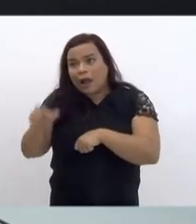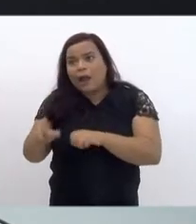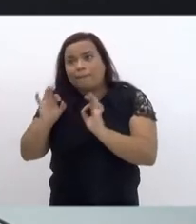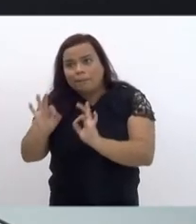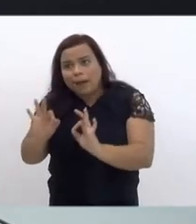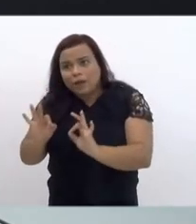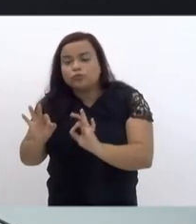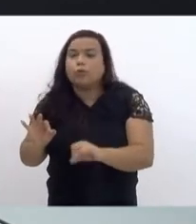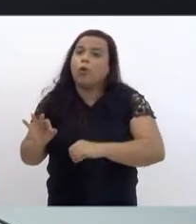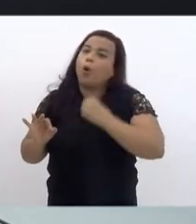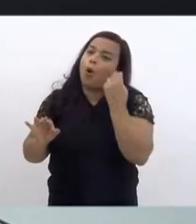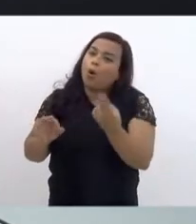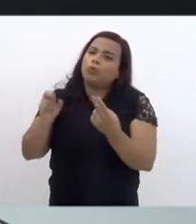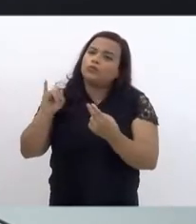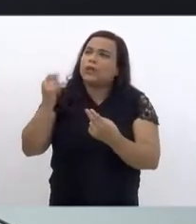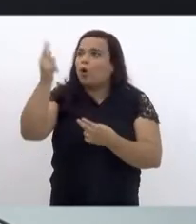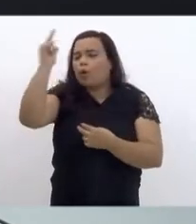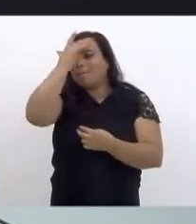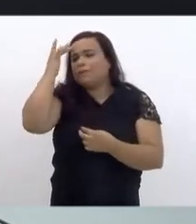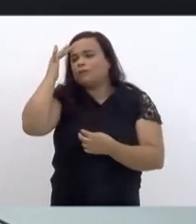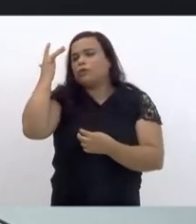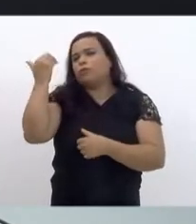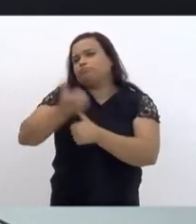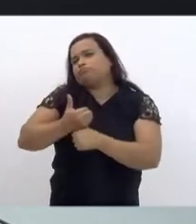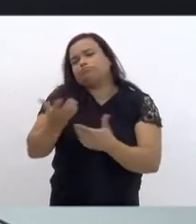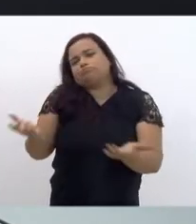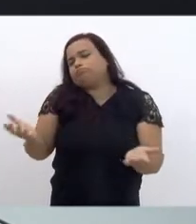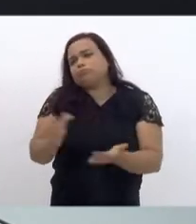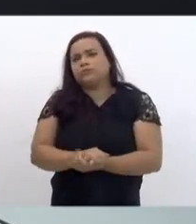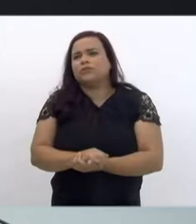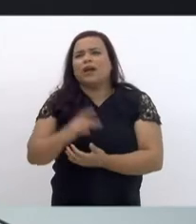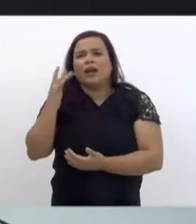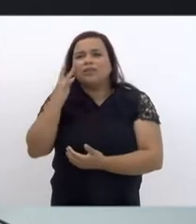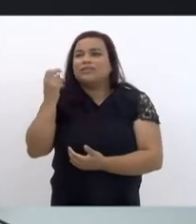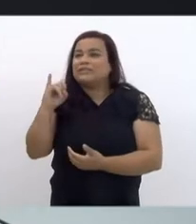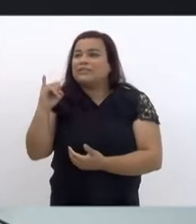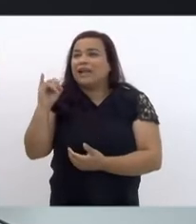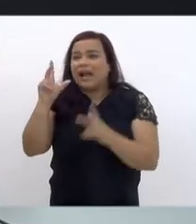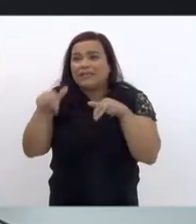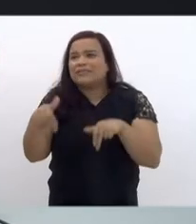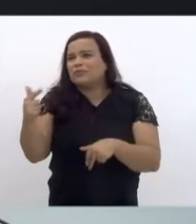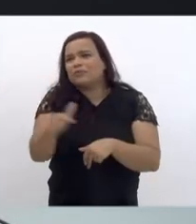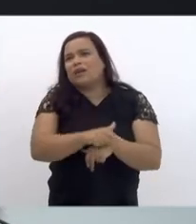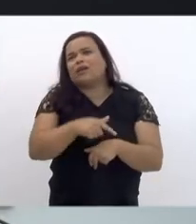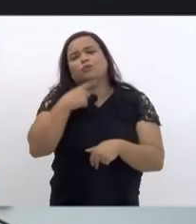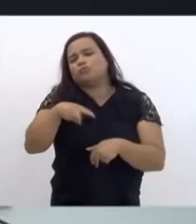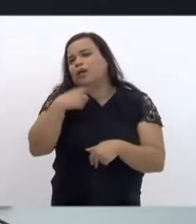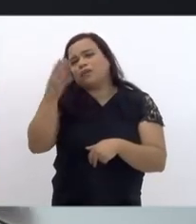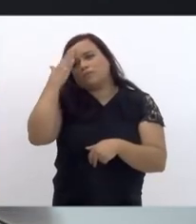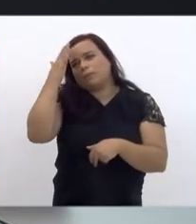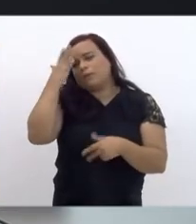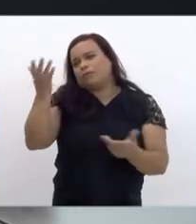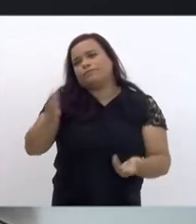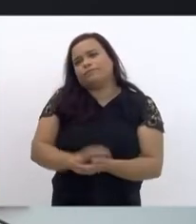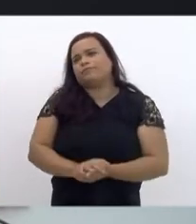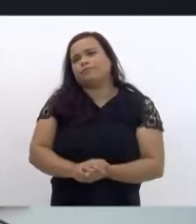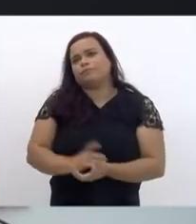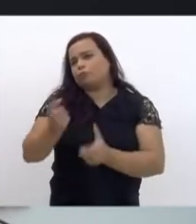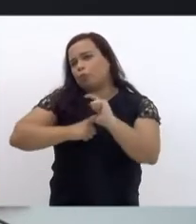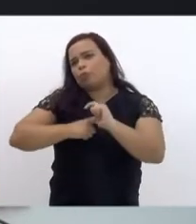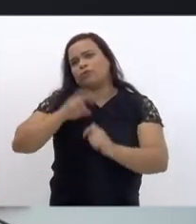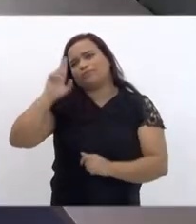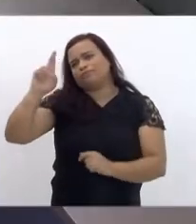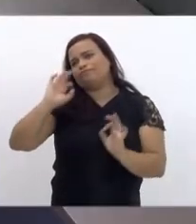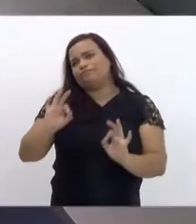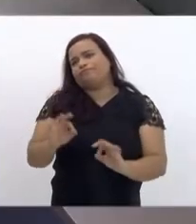Né? Senão fica uma coisa, eu acho que inviável. Ninguém se acha. Não. Eu não acho. Eu não